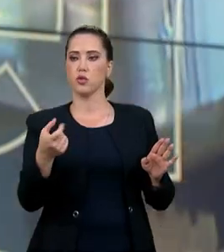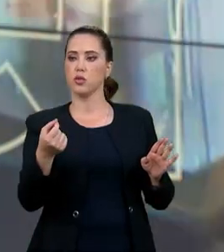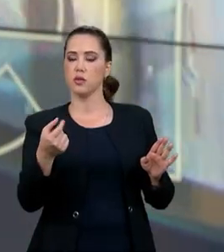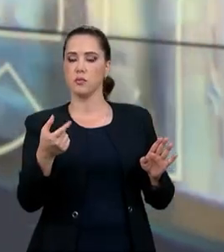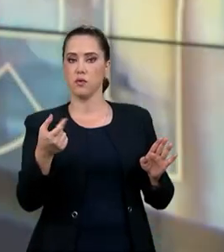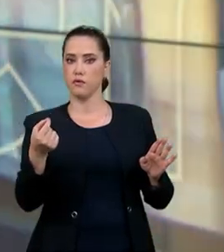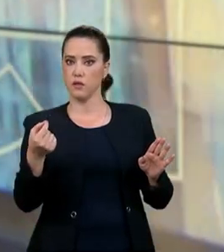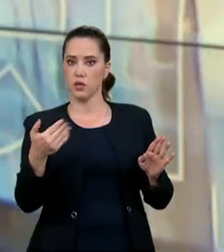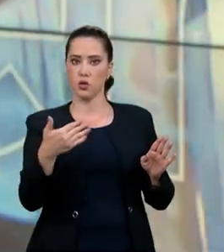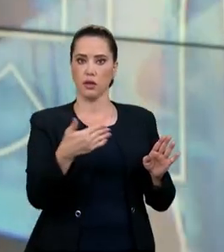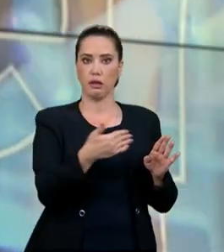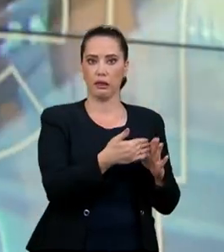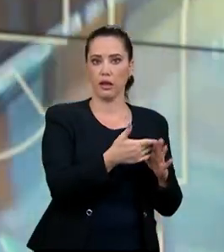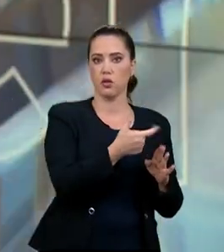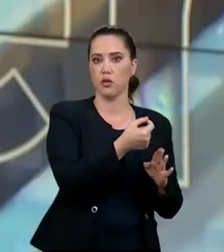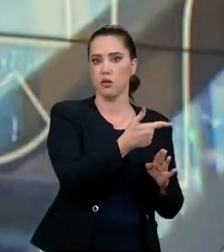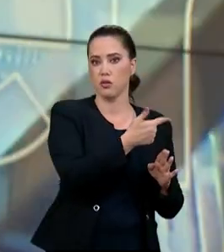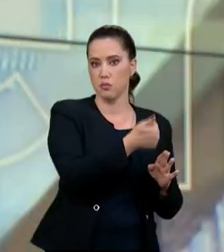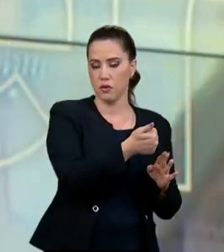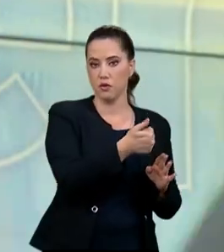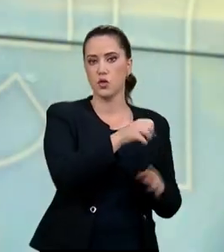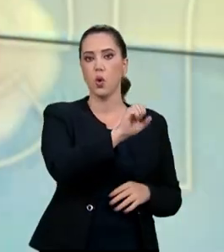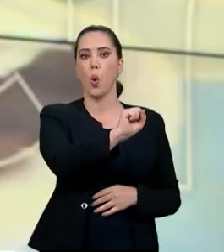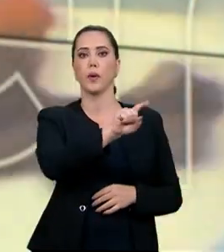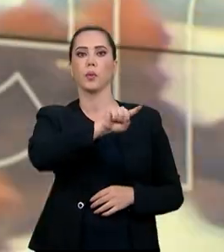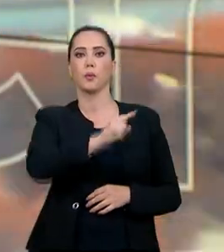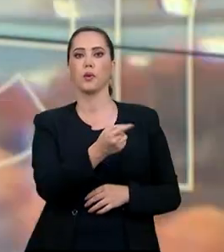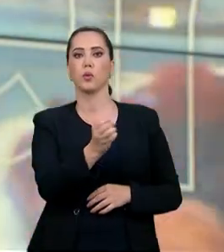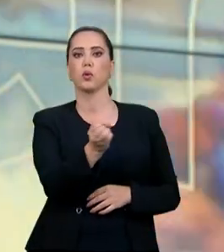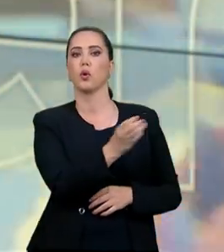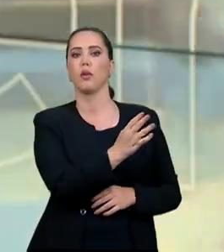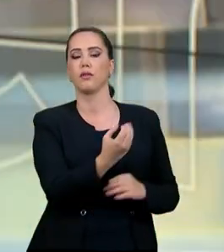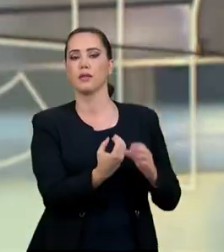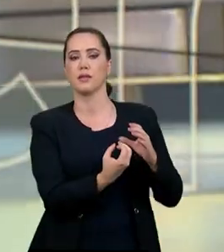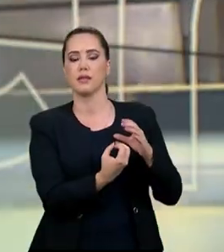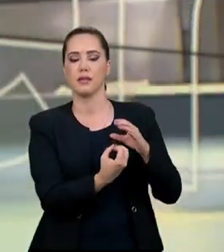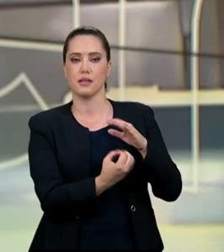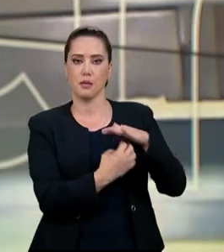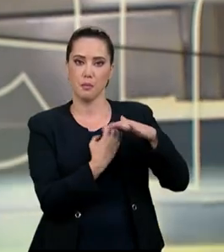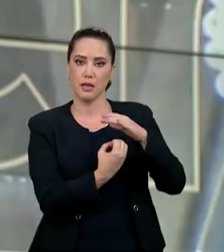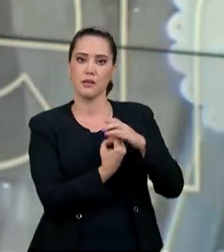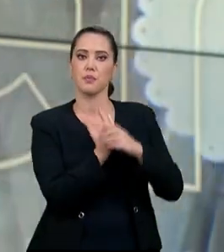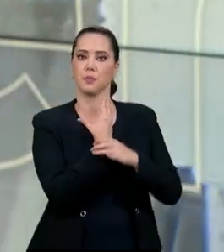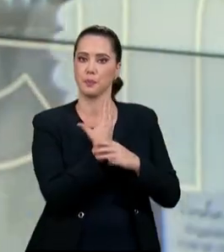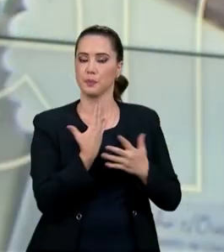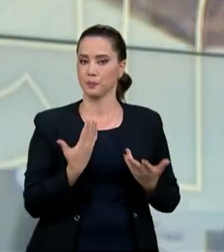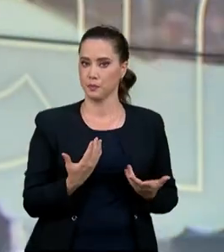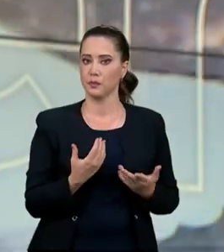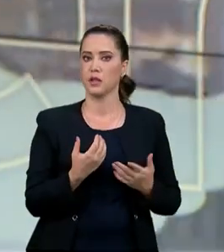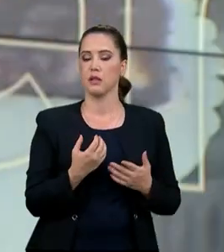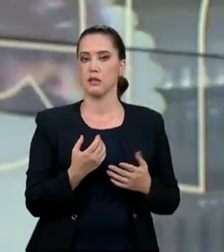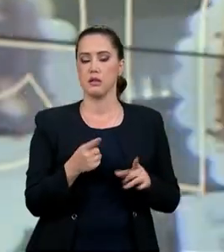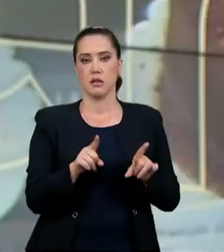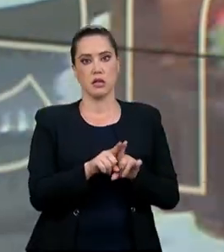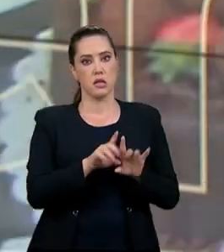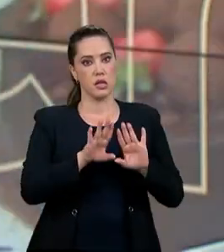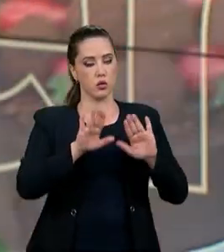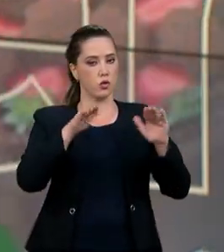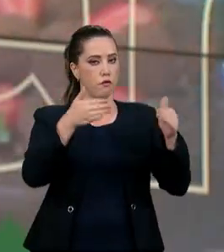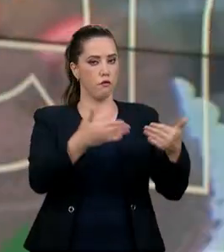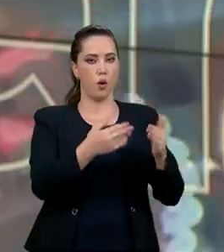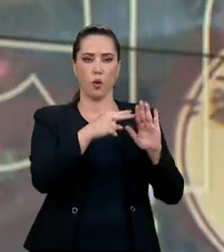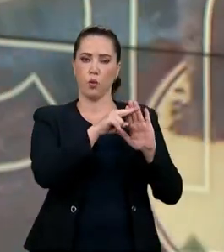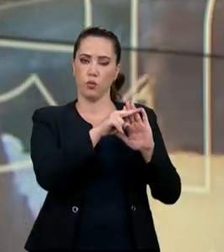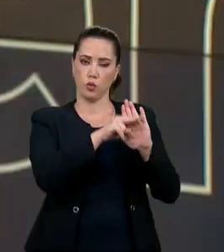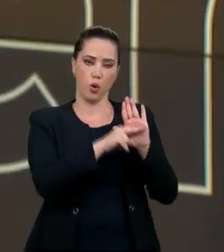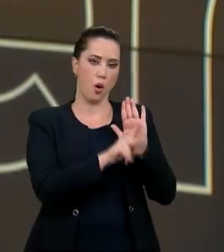já à luz do novo marco, 8 mil startups. Além disso, a gente tem, isso do ponto de vista regulatório,